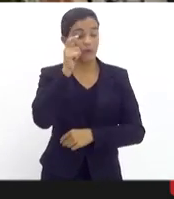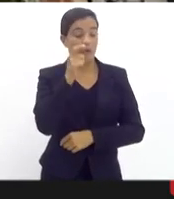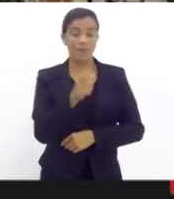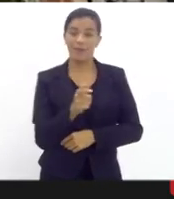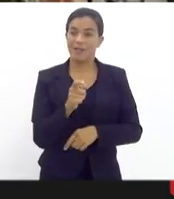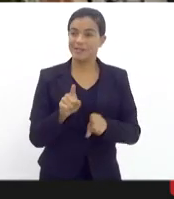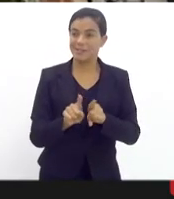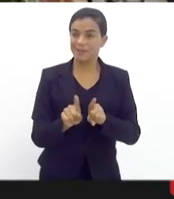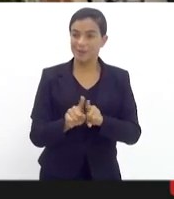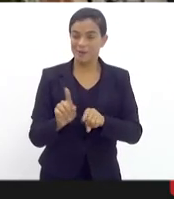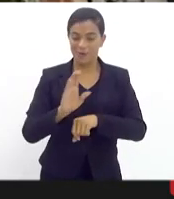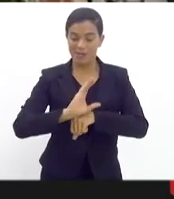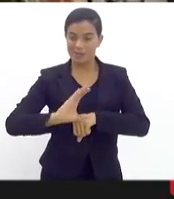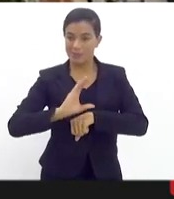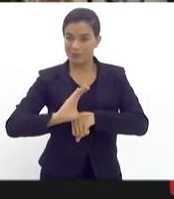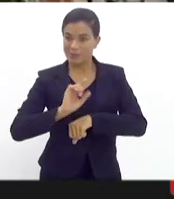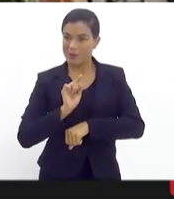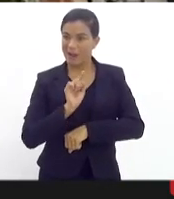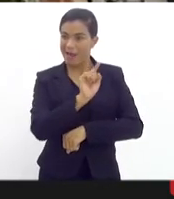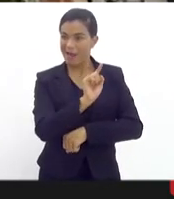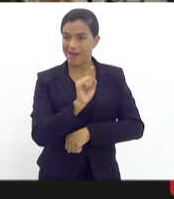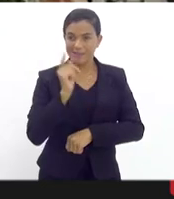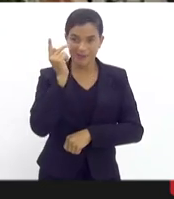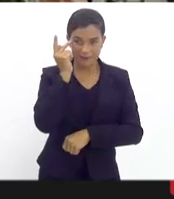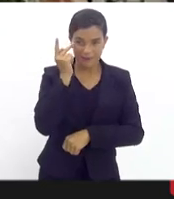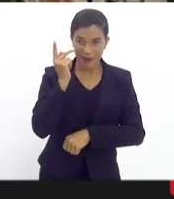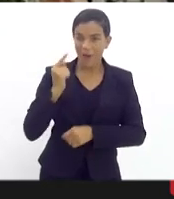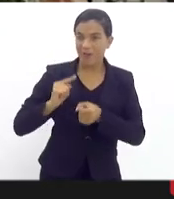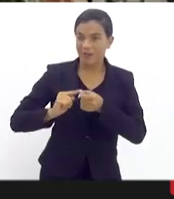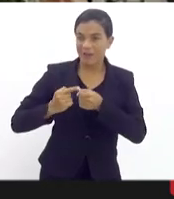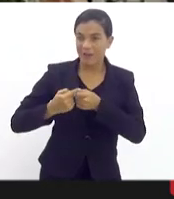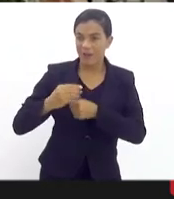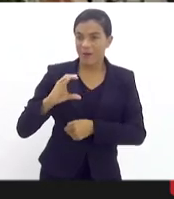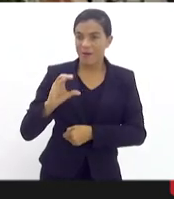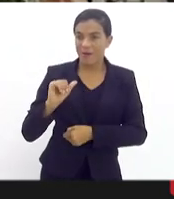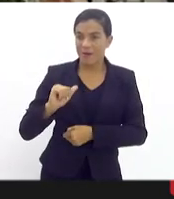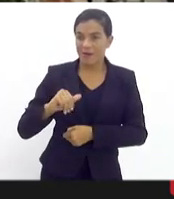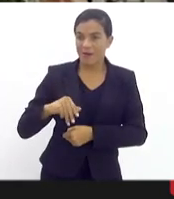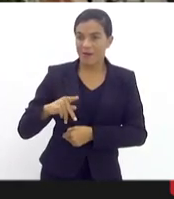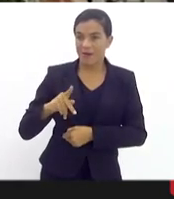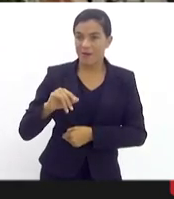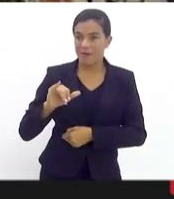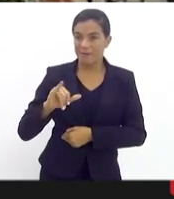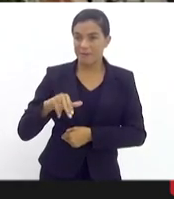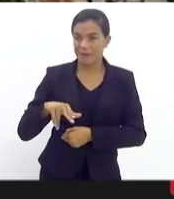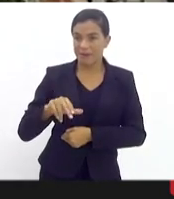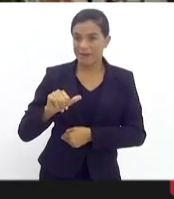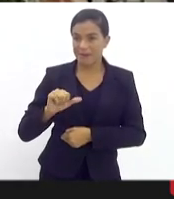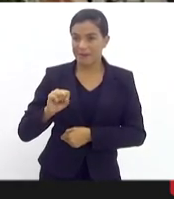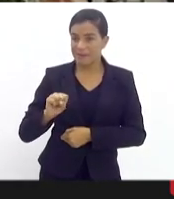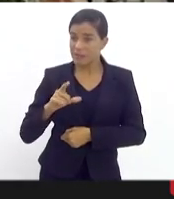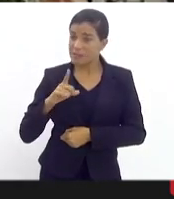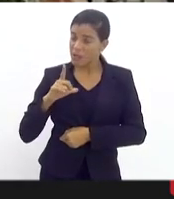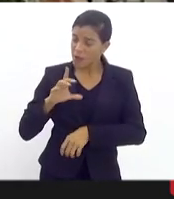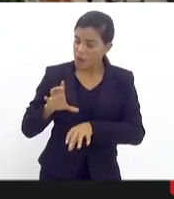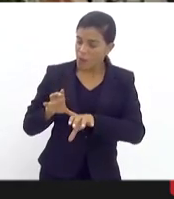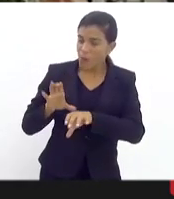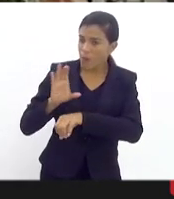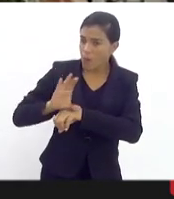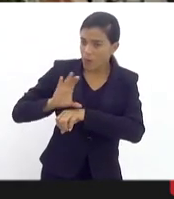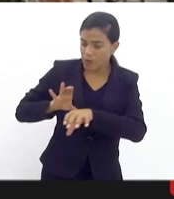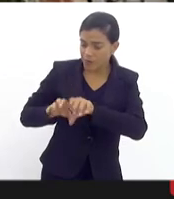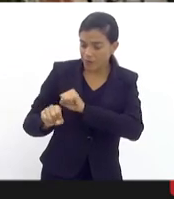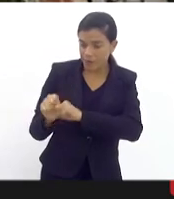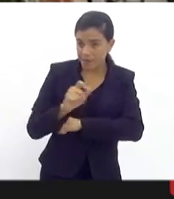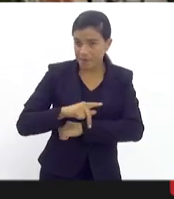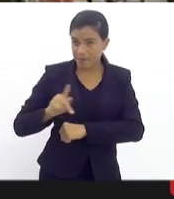também por esse curso em Campinas, porque eu acho que se a gente tem, através da Unesco, um curso de formação de professores,